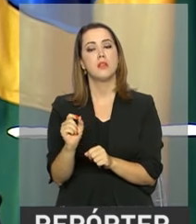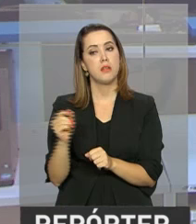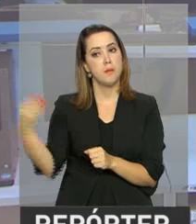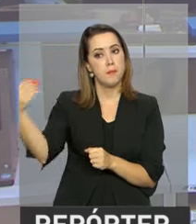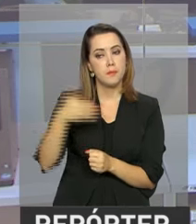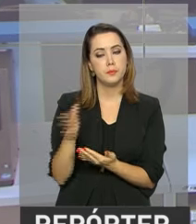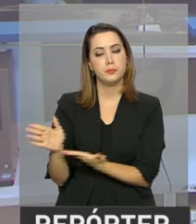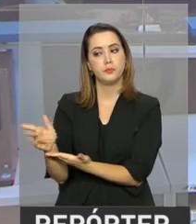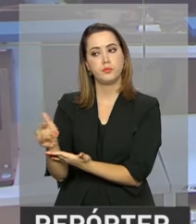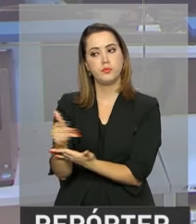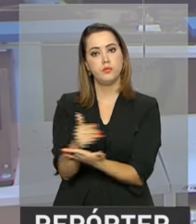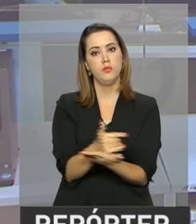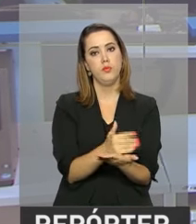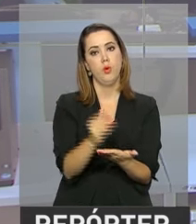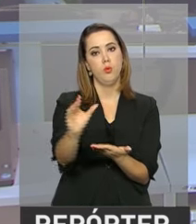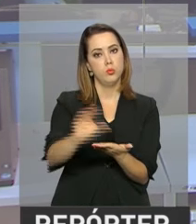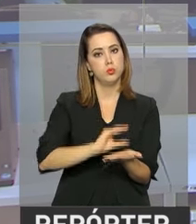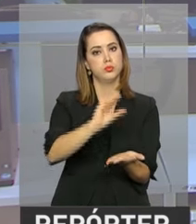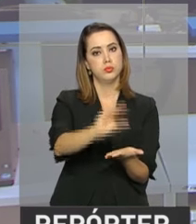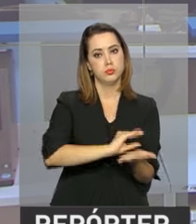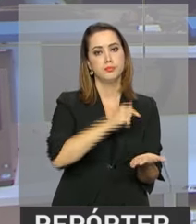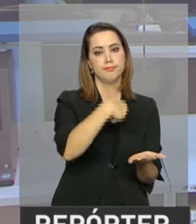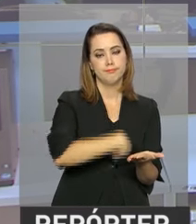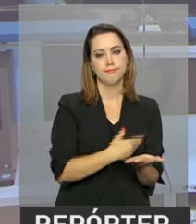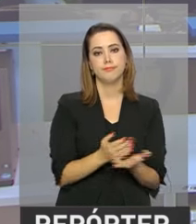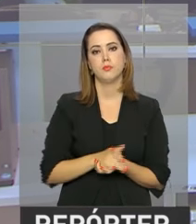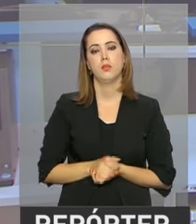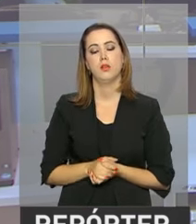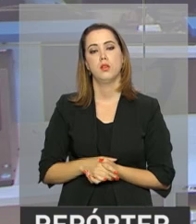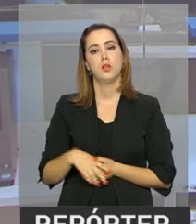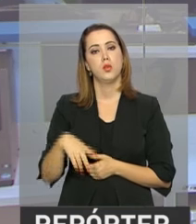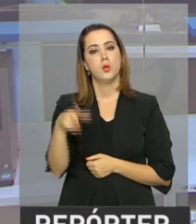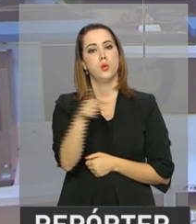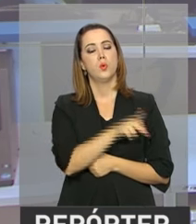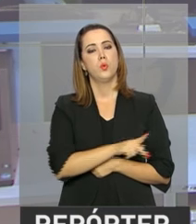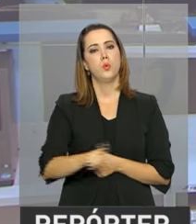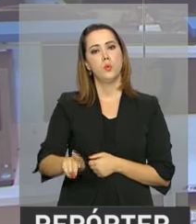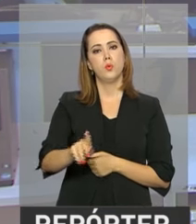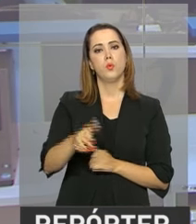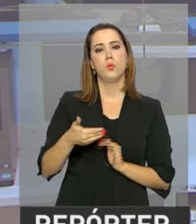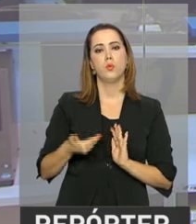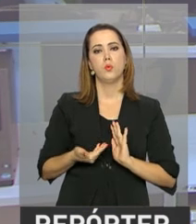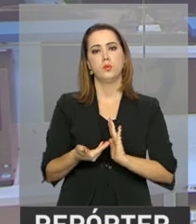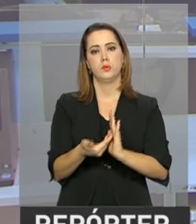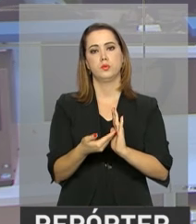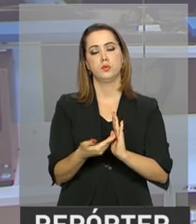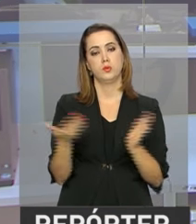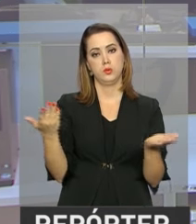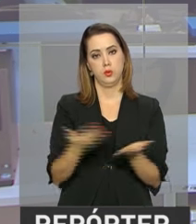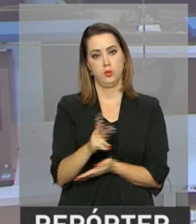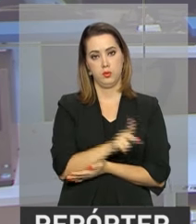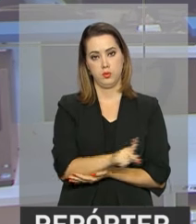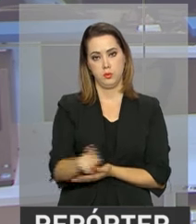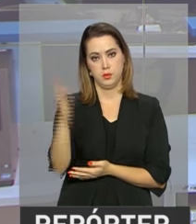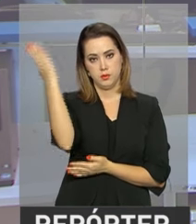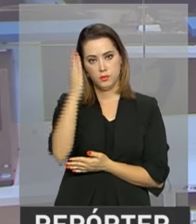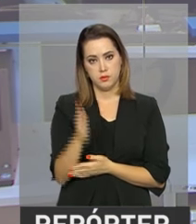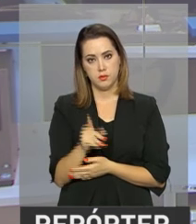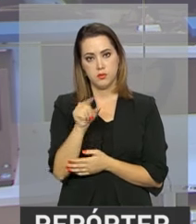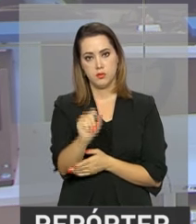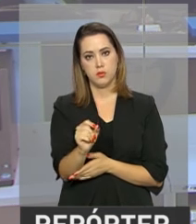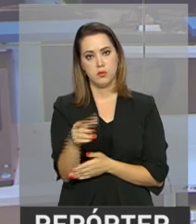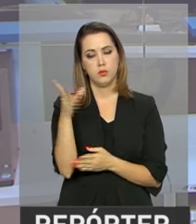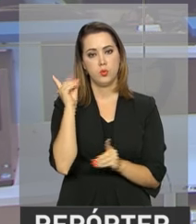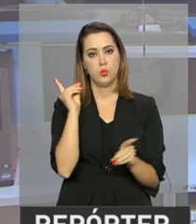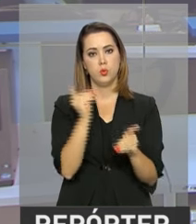para cá. E o presidente da Câmara dos Deputados, Rodrigo Maia, que ocupa interinamente a presidência da República, recebeu no